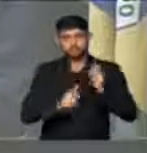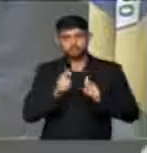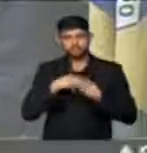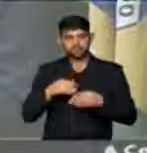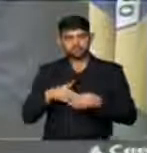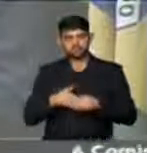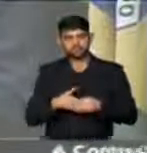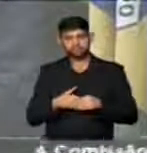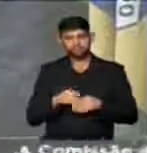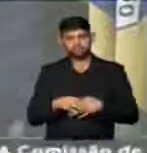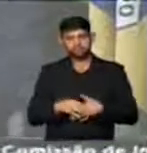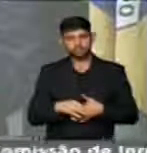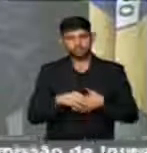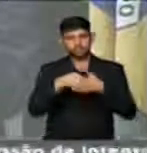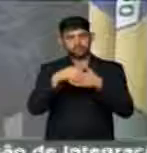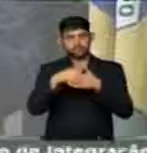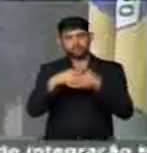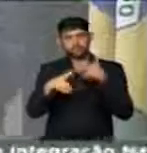liderar